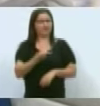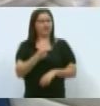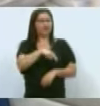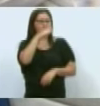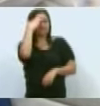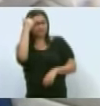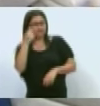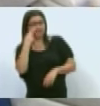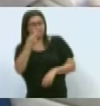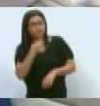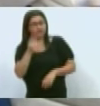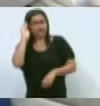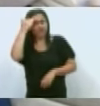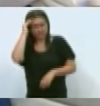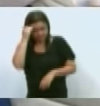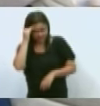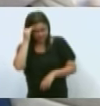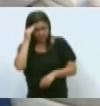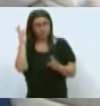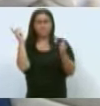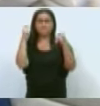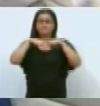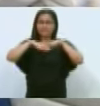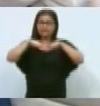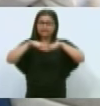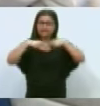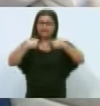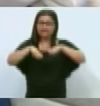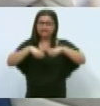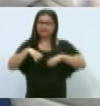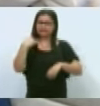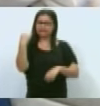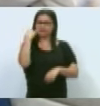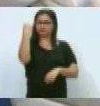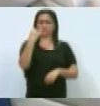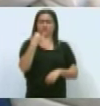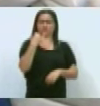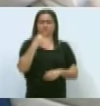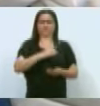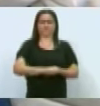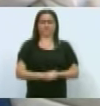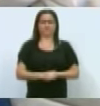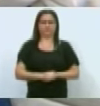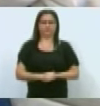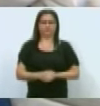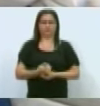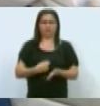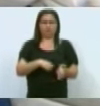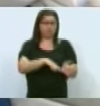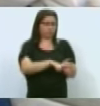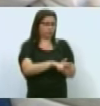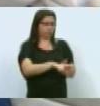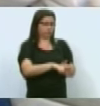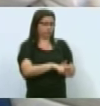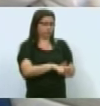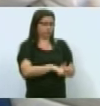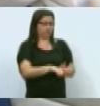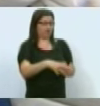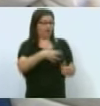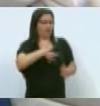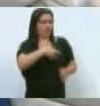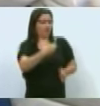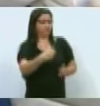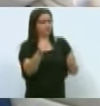todo mundo está entendendo, e por que não, né? Falar, e daqui a pouco é a Clarinha que vai falar também. E você acha que a Clarinha vivendo, Isabel,